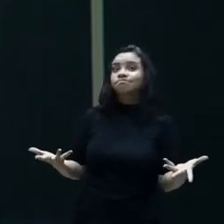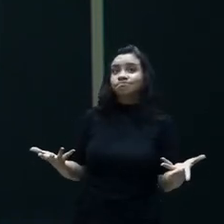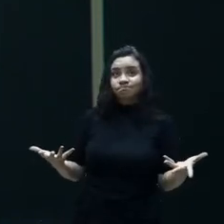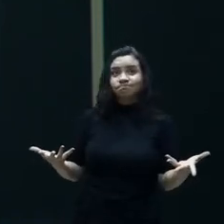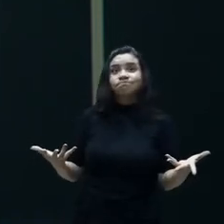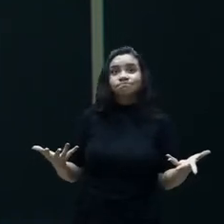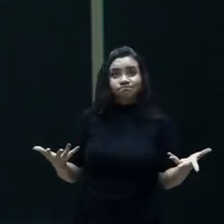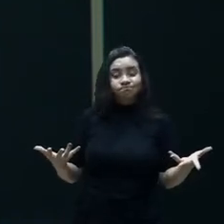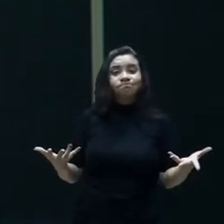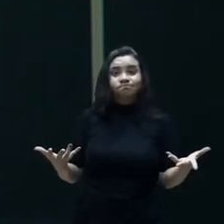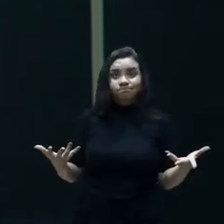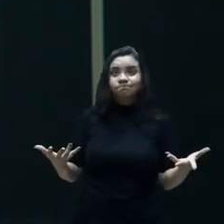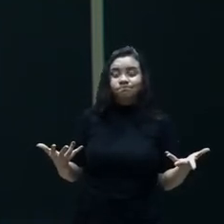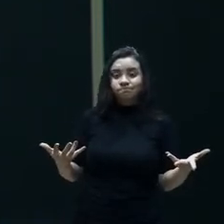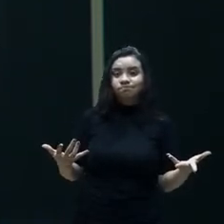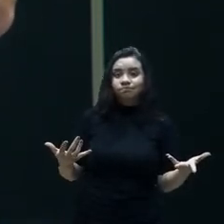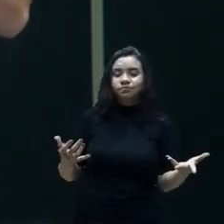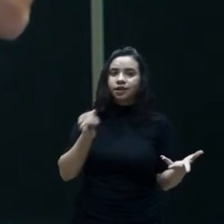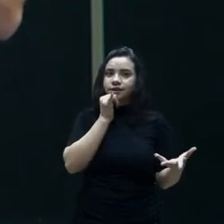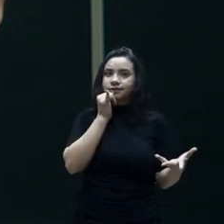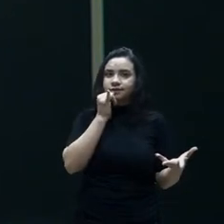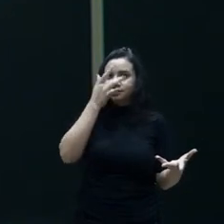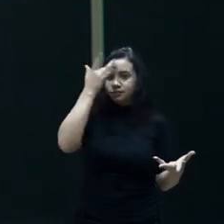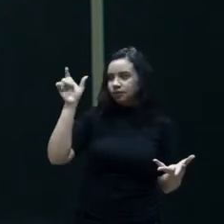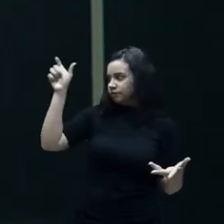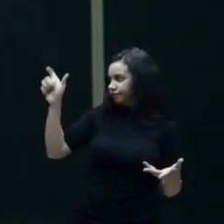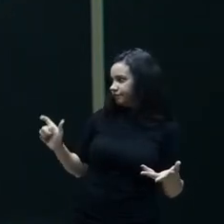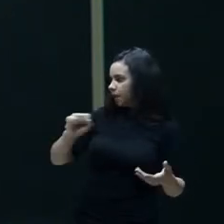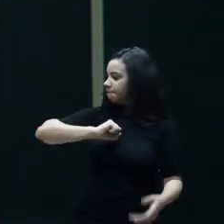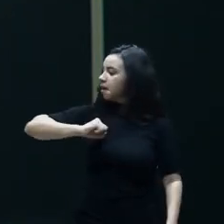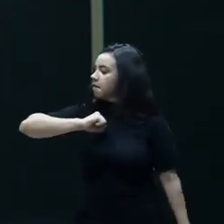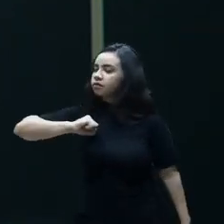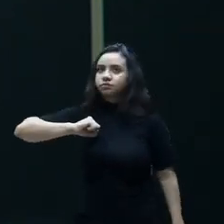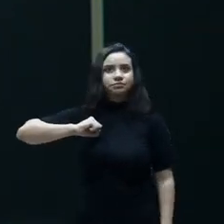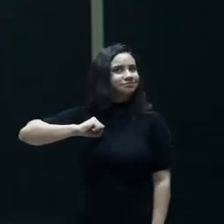É bom você dar um cutucão, não no vizinho não, que o vizinho não tem nada a ver com você, nem você mesmo.